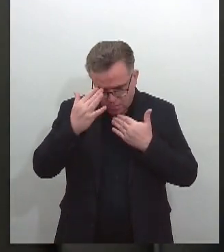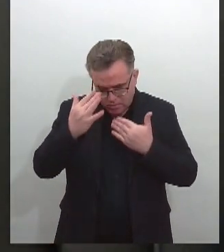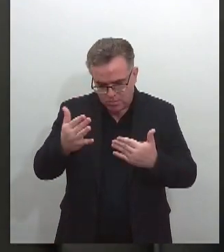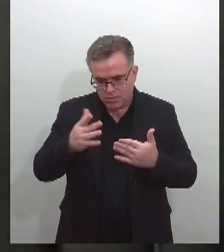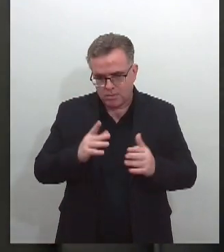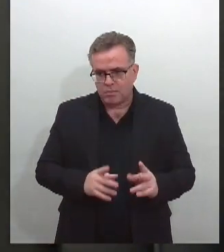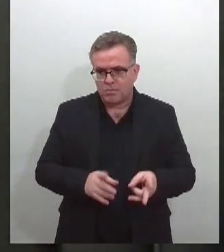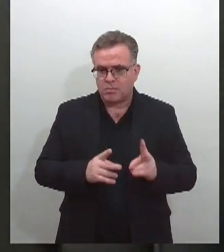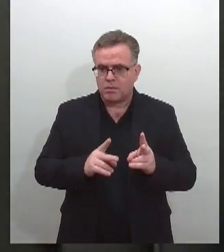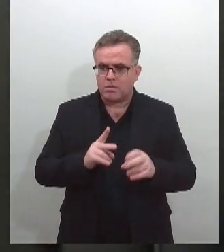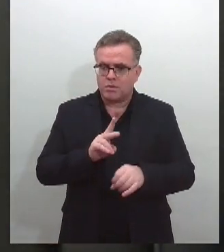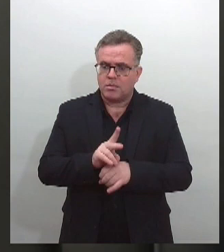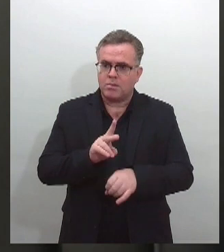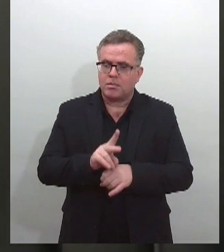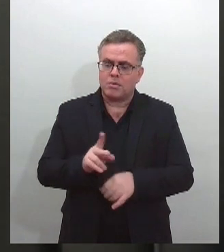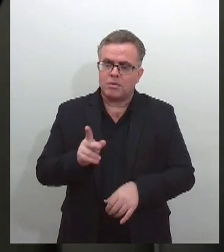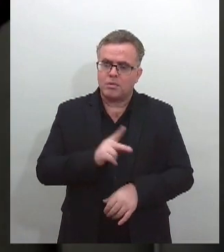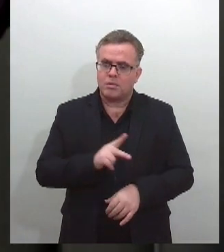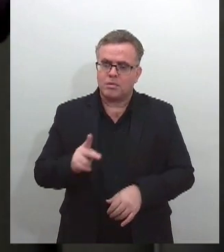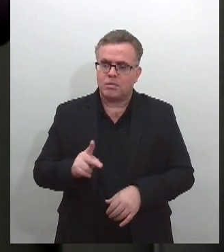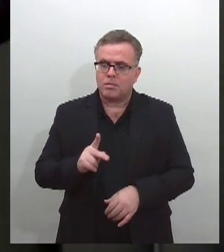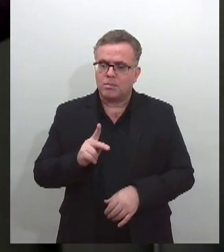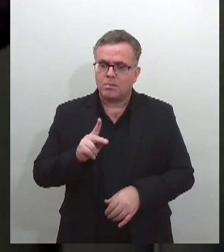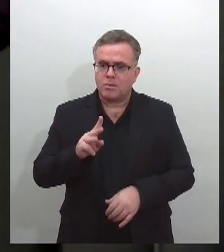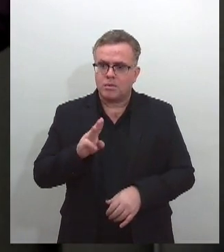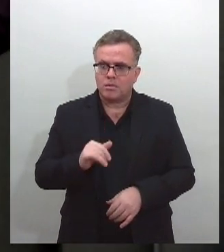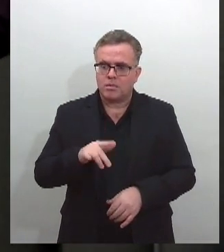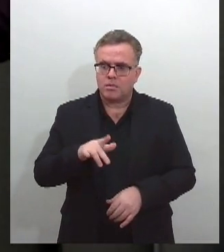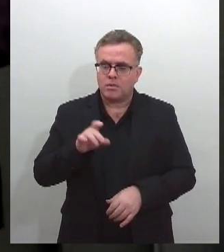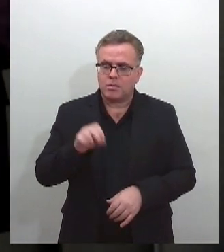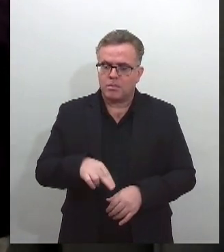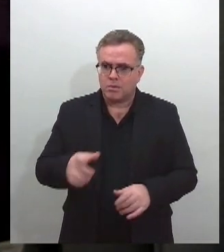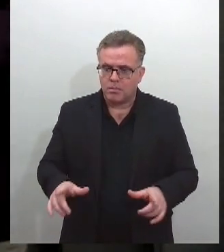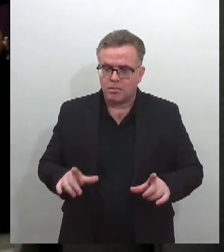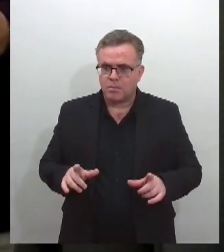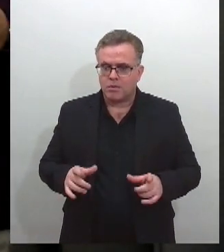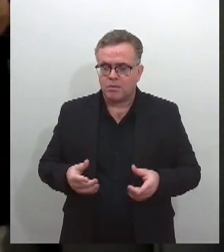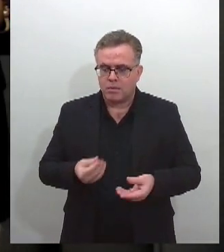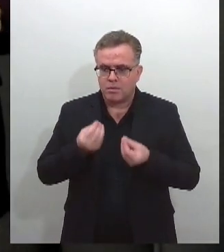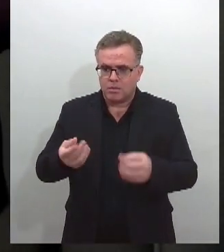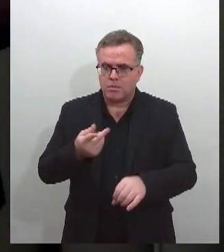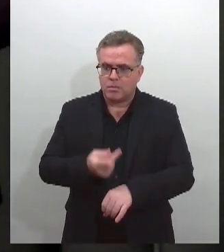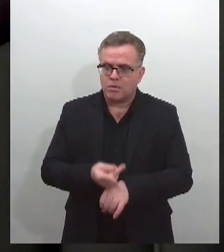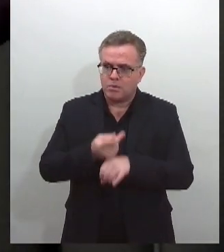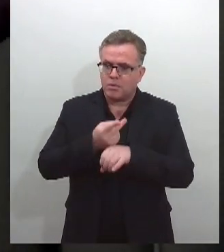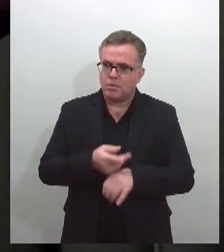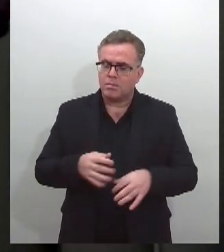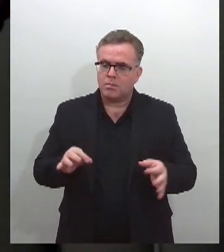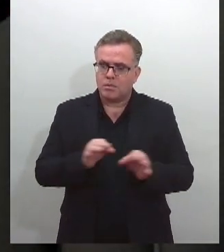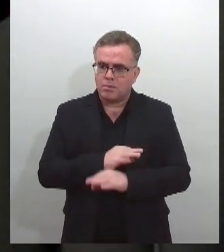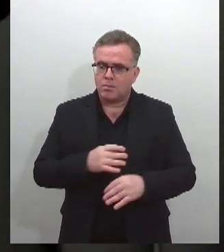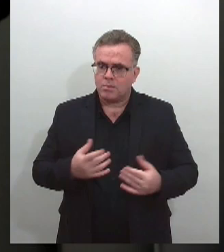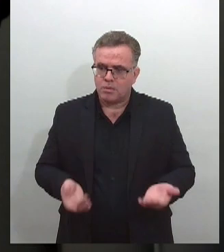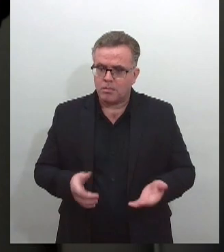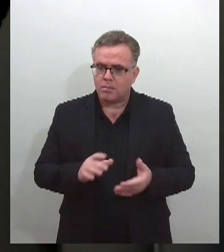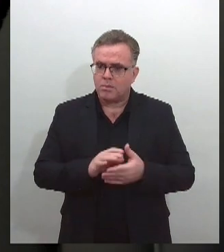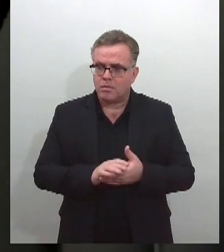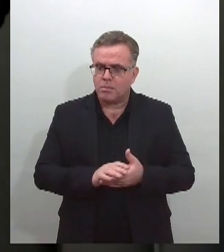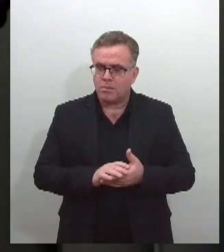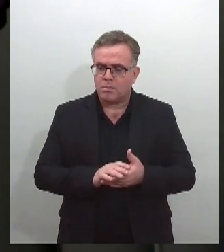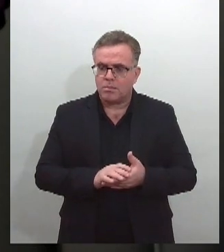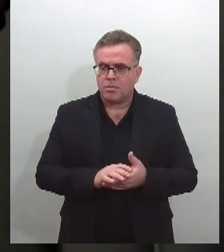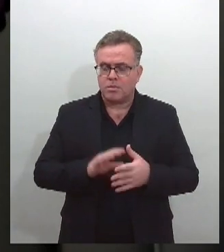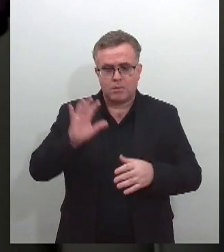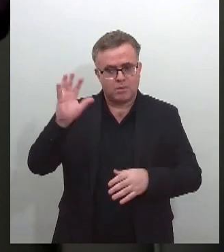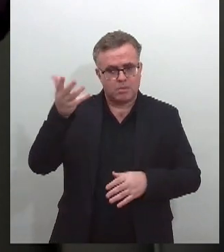ao professor Wilson por colocar o nome da comenda, jornalista Silvia de Oliveira. Por causa das condições climáticas, a entrega